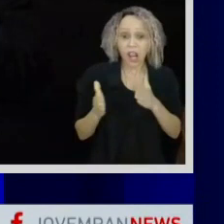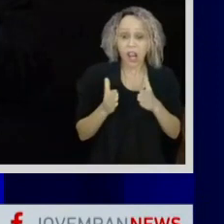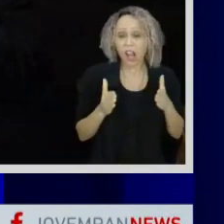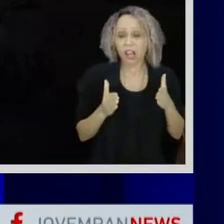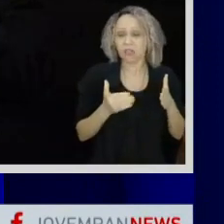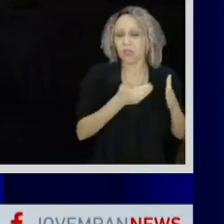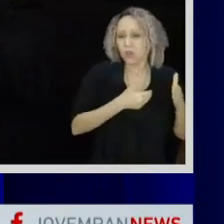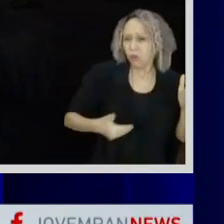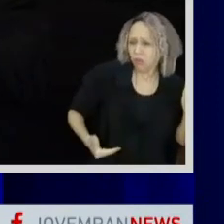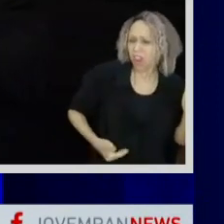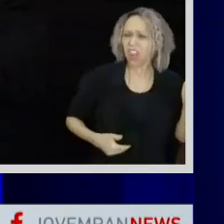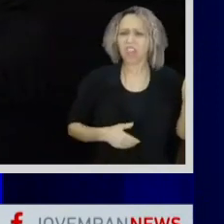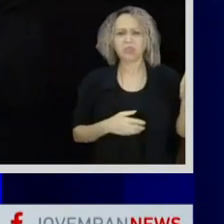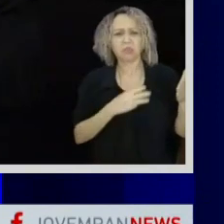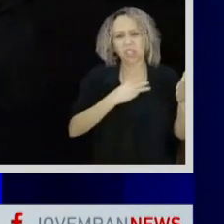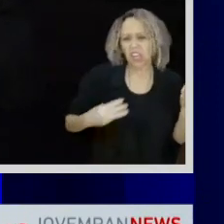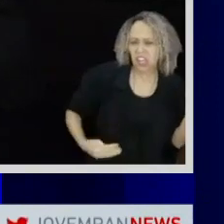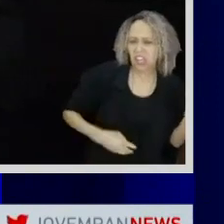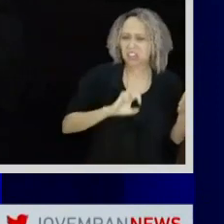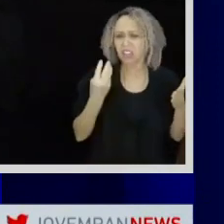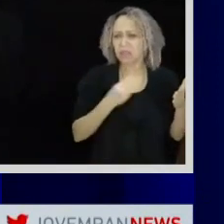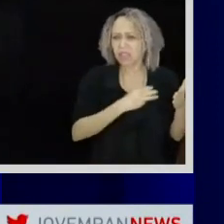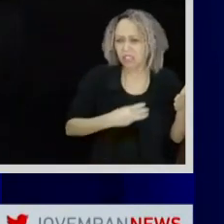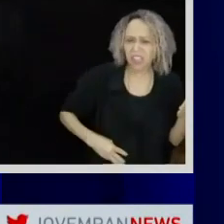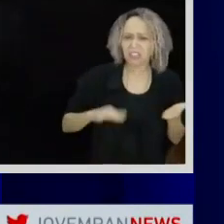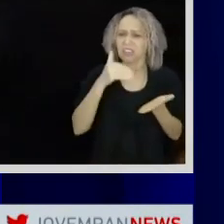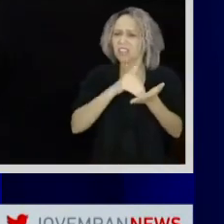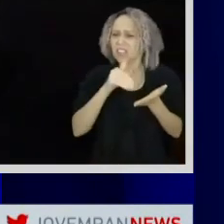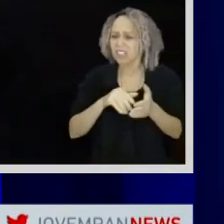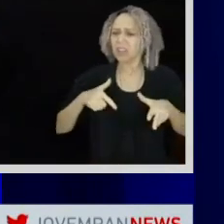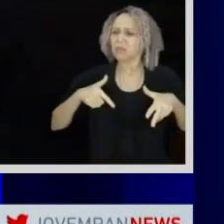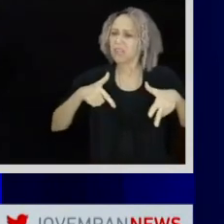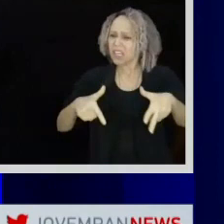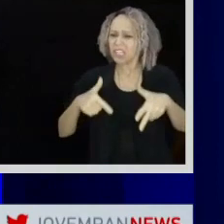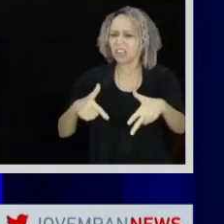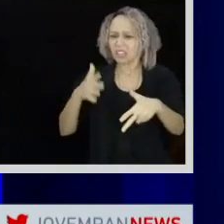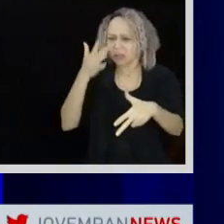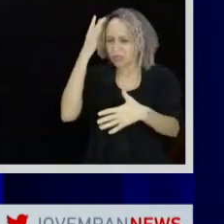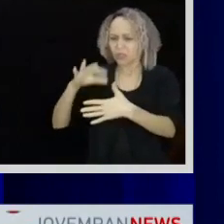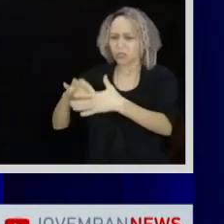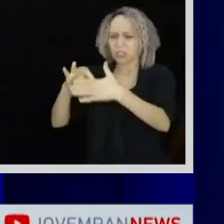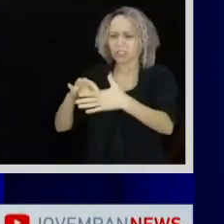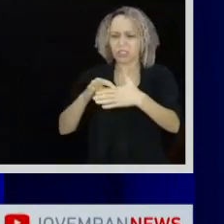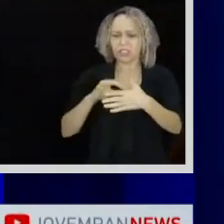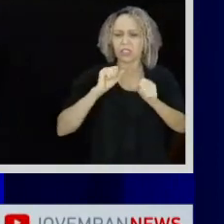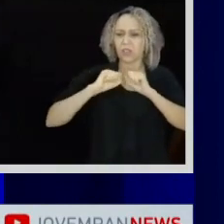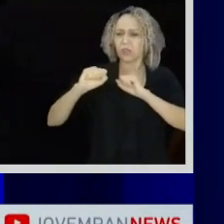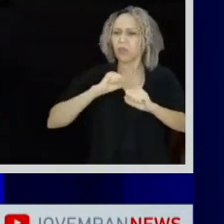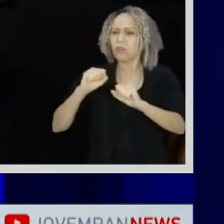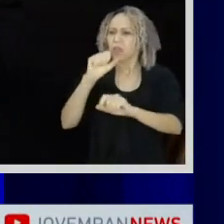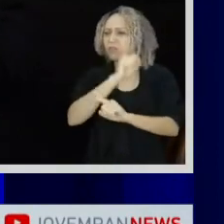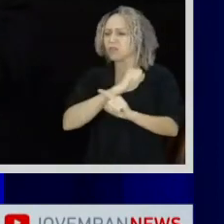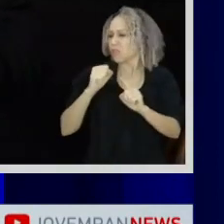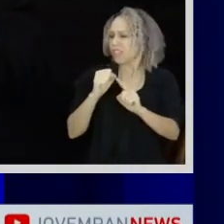nós estávamos falando aqui justamente sobre essa figura ilustre, que é o Mercadante. Kobayashi, conhece bem essa figura aí, né? O